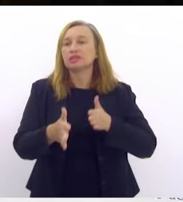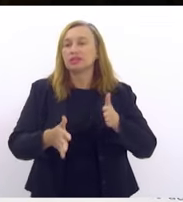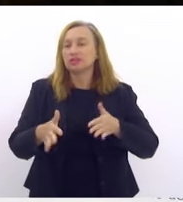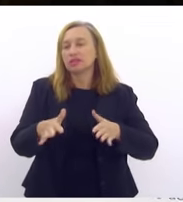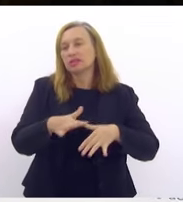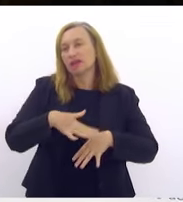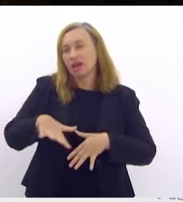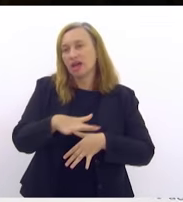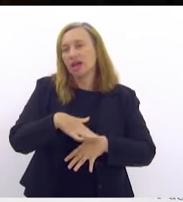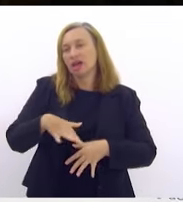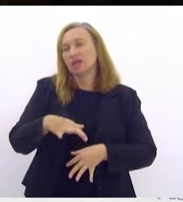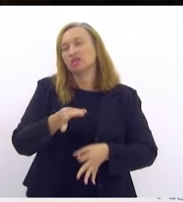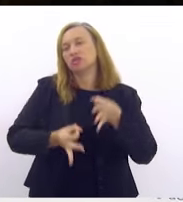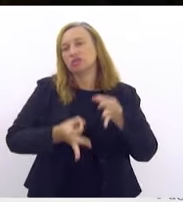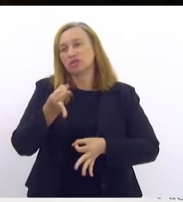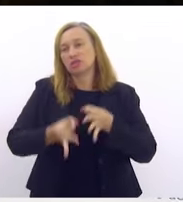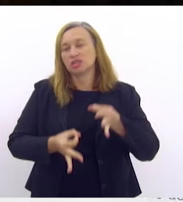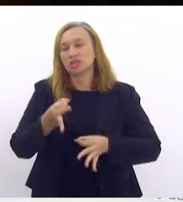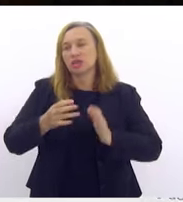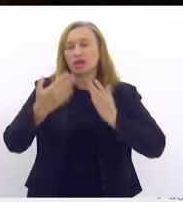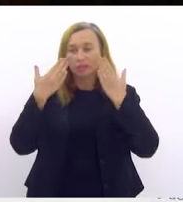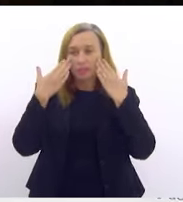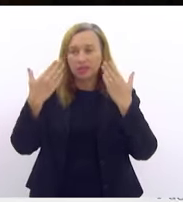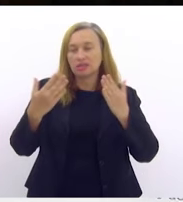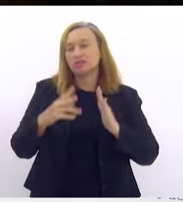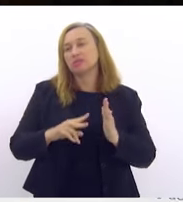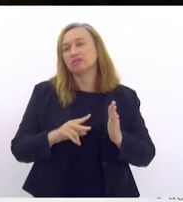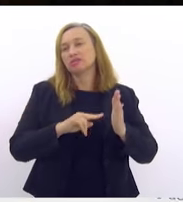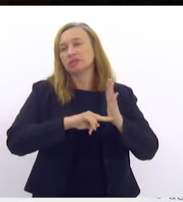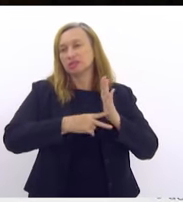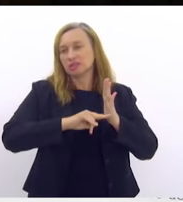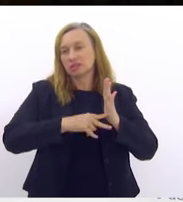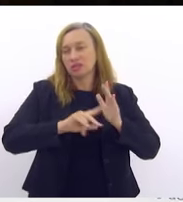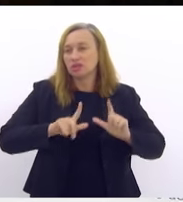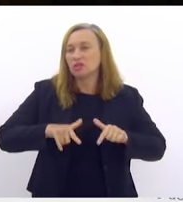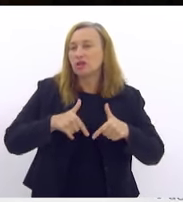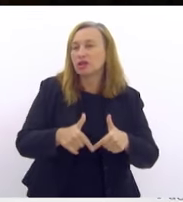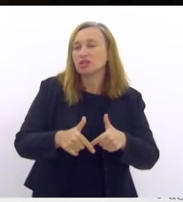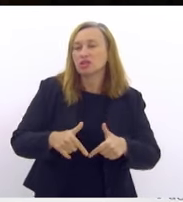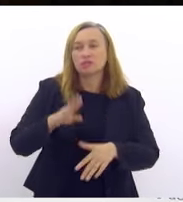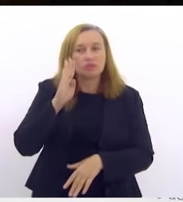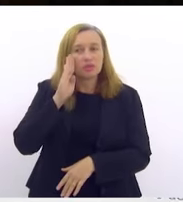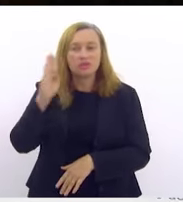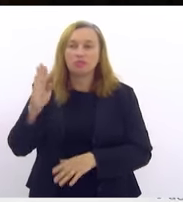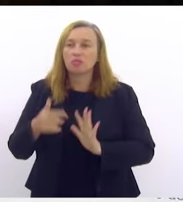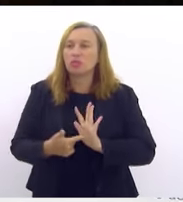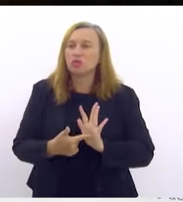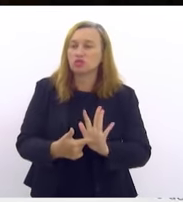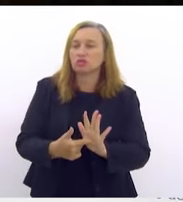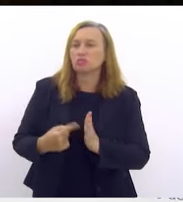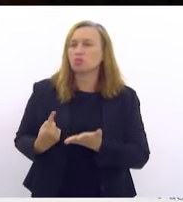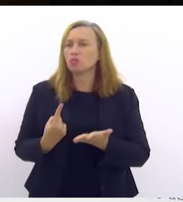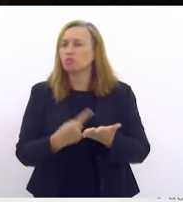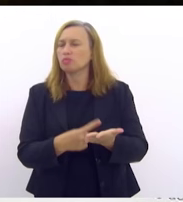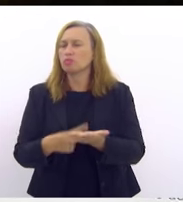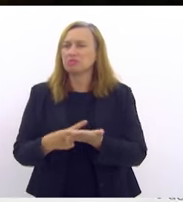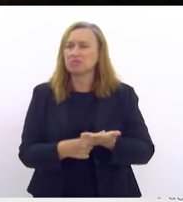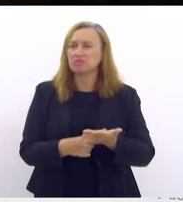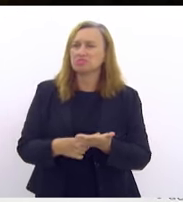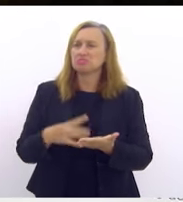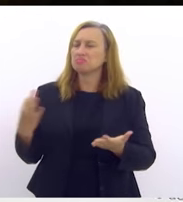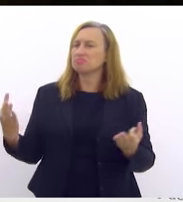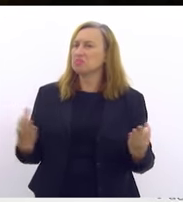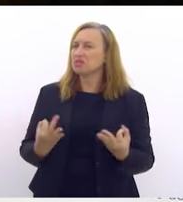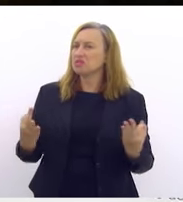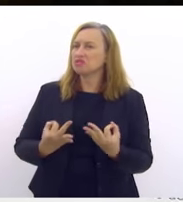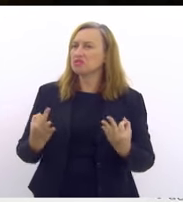sindicatos importantes e sua atuação incisiva nas ações coletivas demonstraram um comprometimento notável com